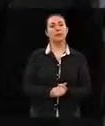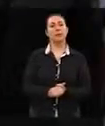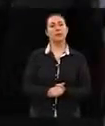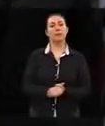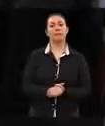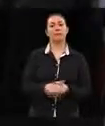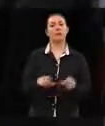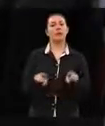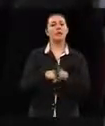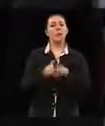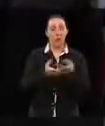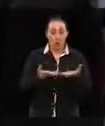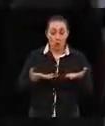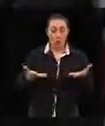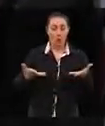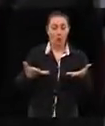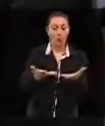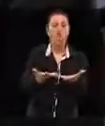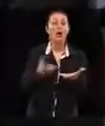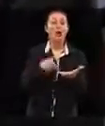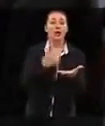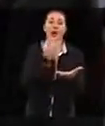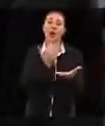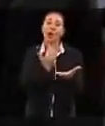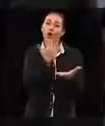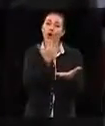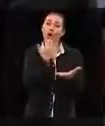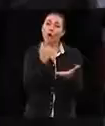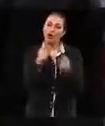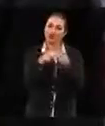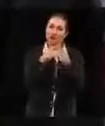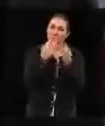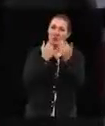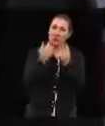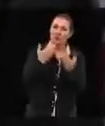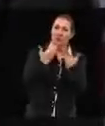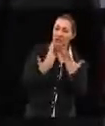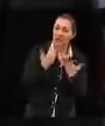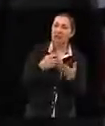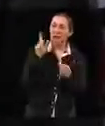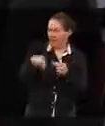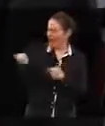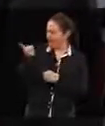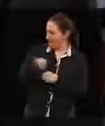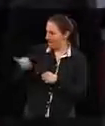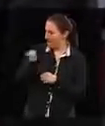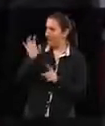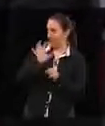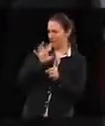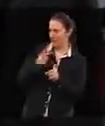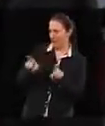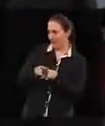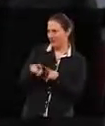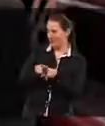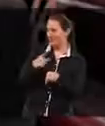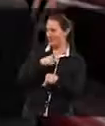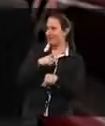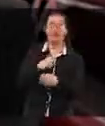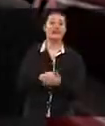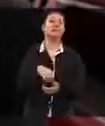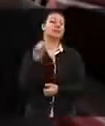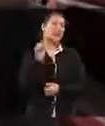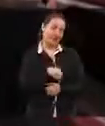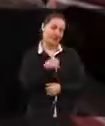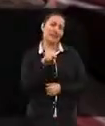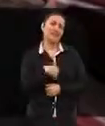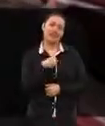aquela questão do prato colorido, que a gente tanto ouve falar, é importante porque as cores interferem na nossa alimentação. Sim,